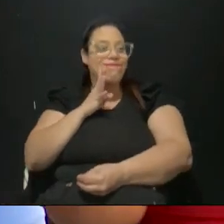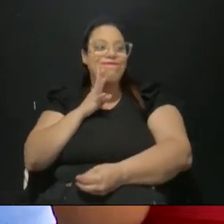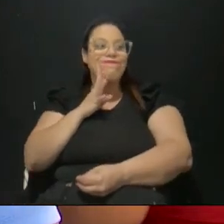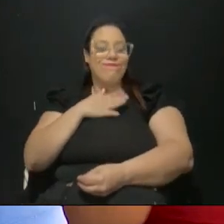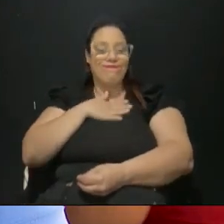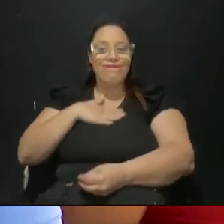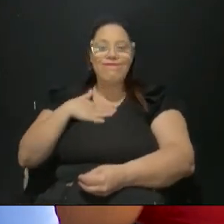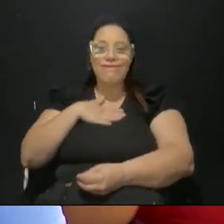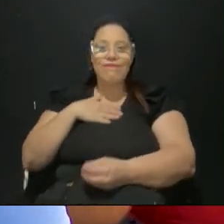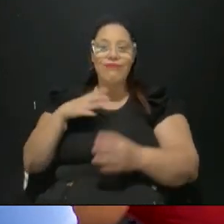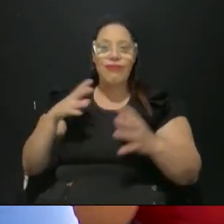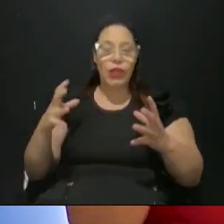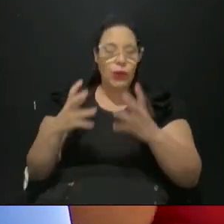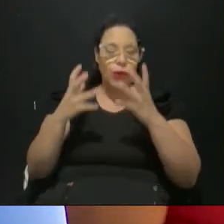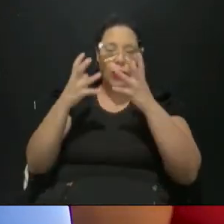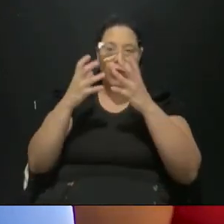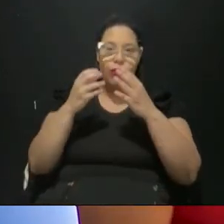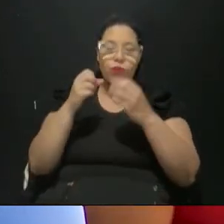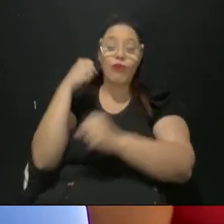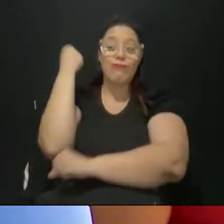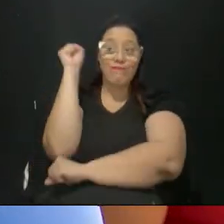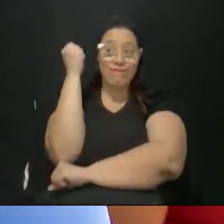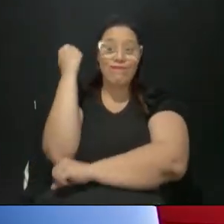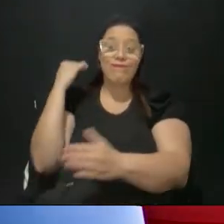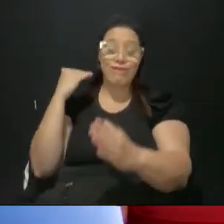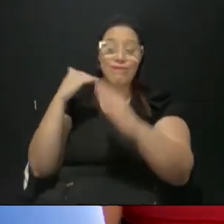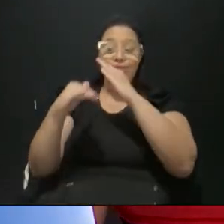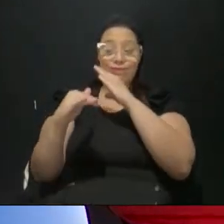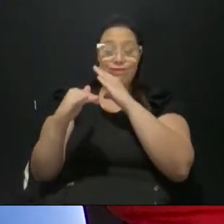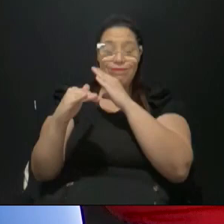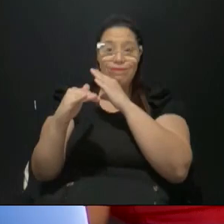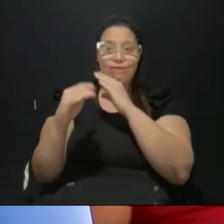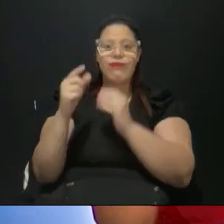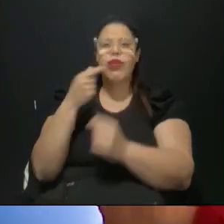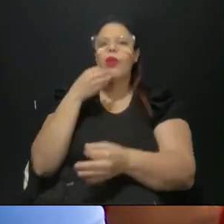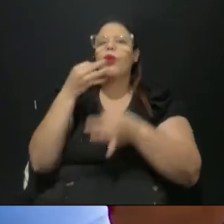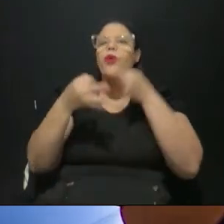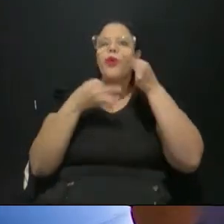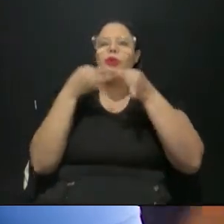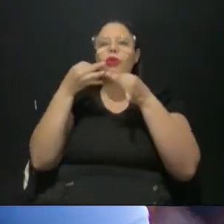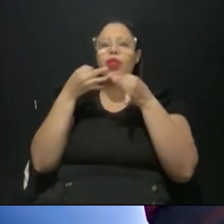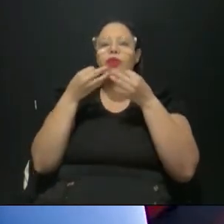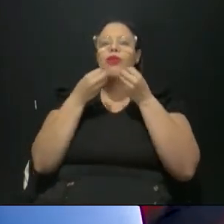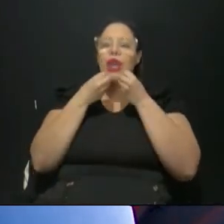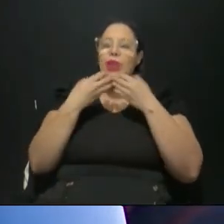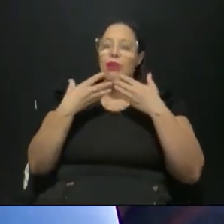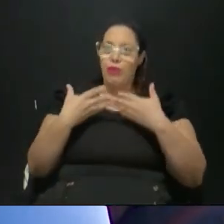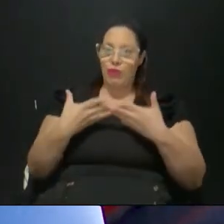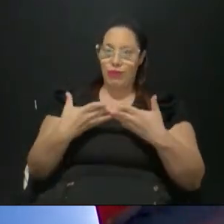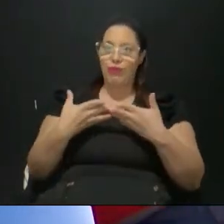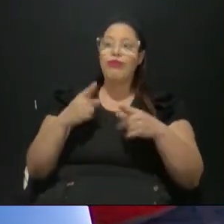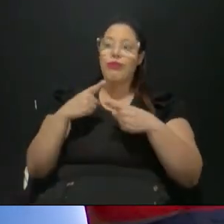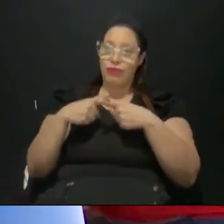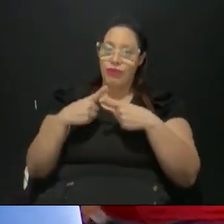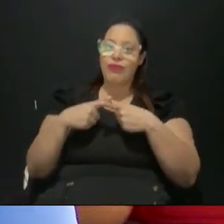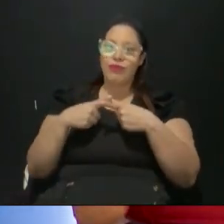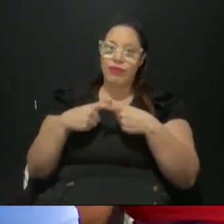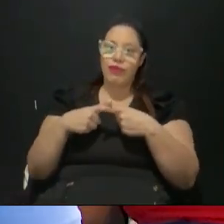esses apoio Morais para mandar pro Rio Grande do Sul na minha opinião acho que eles ficaram muito bem